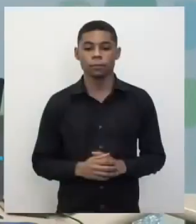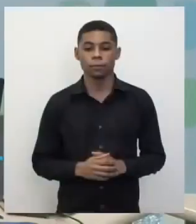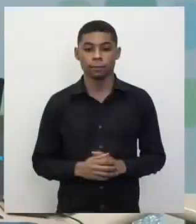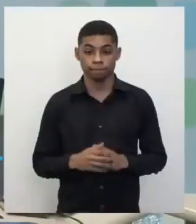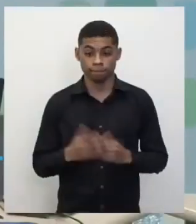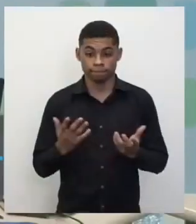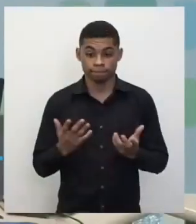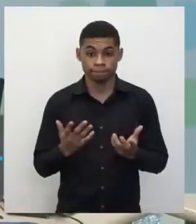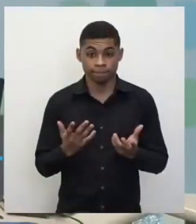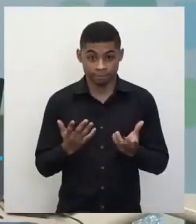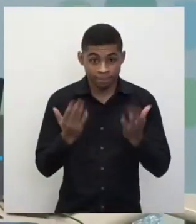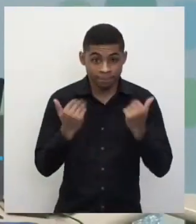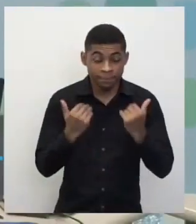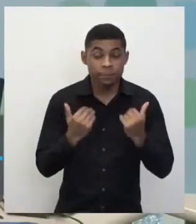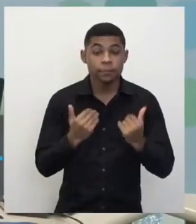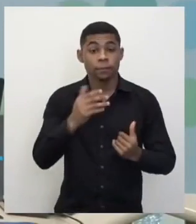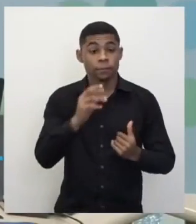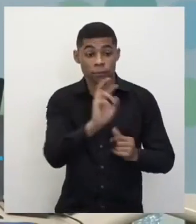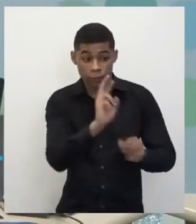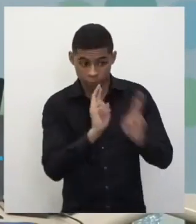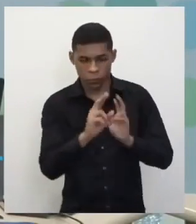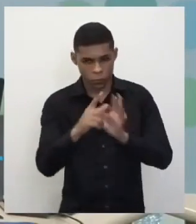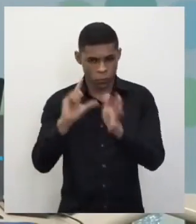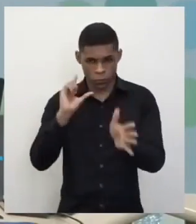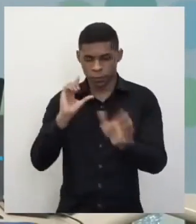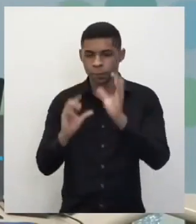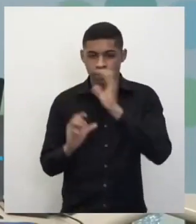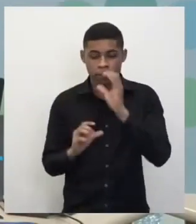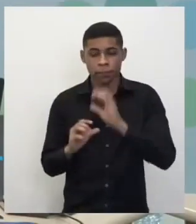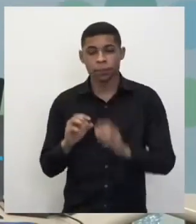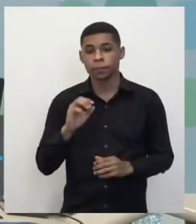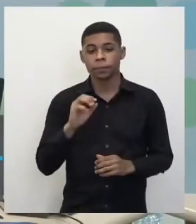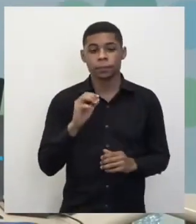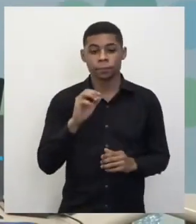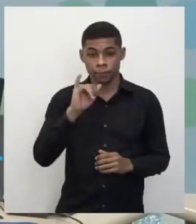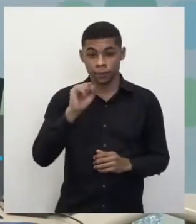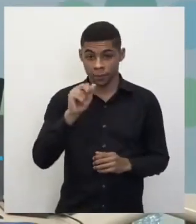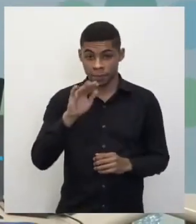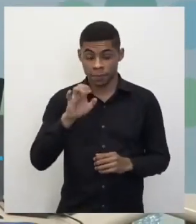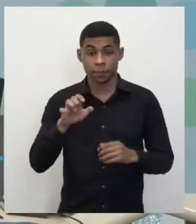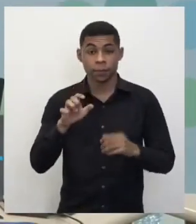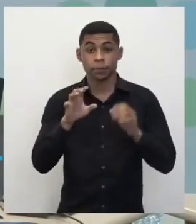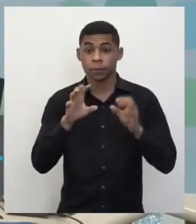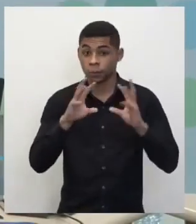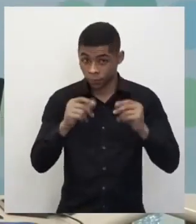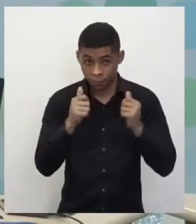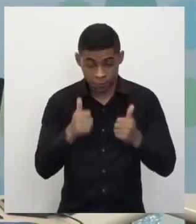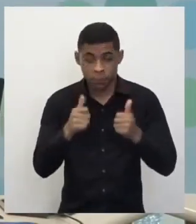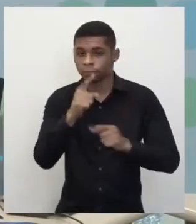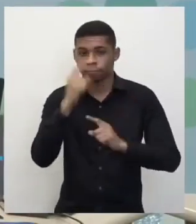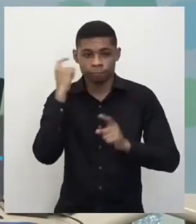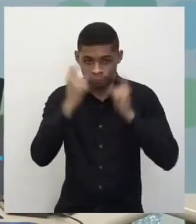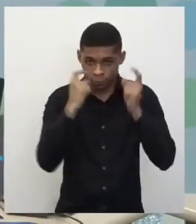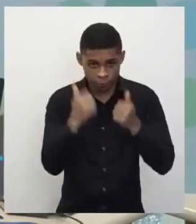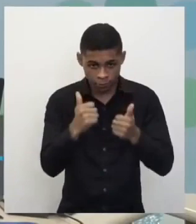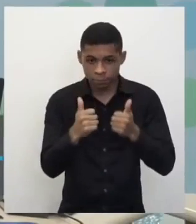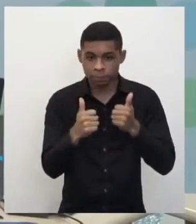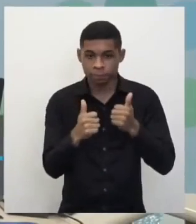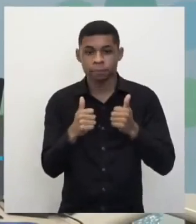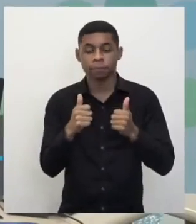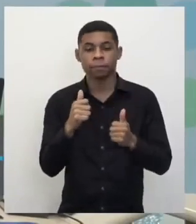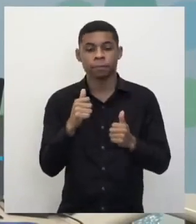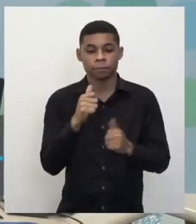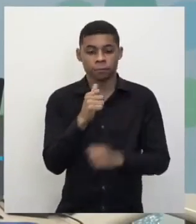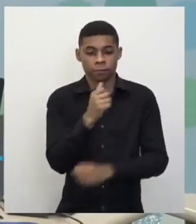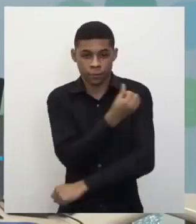Vamos lá? Antes de iniciarmos as respostas, professores, a Dani está super bem, tá? Não precisam se preocupar. A professora do